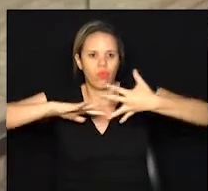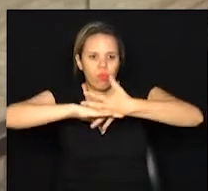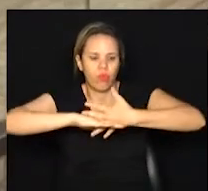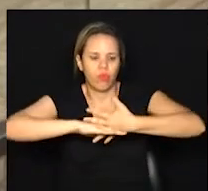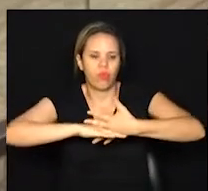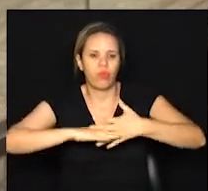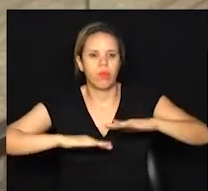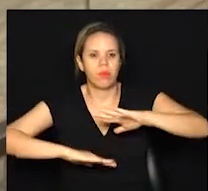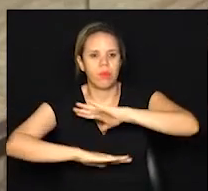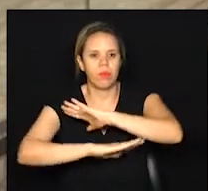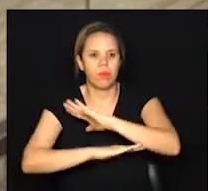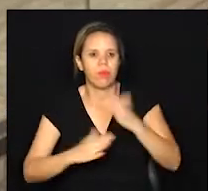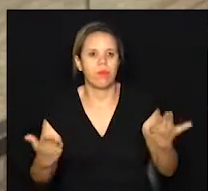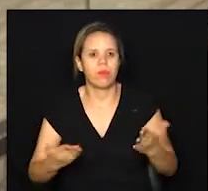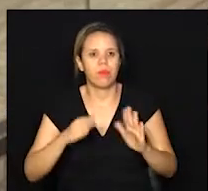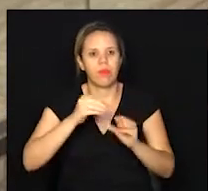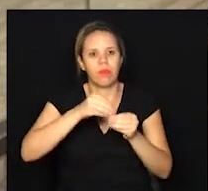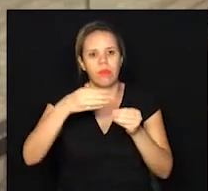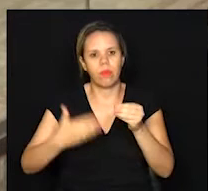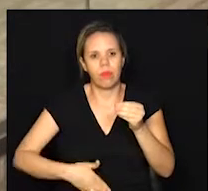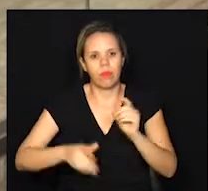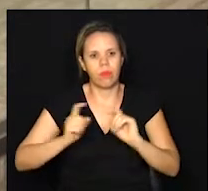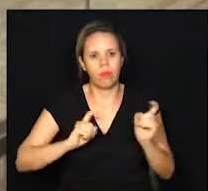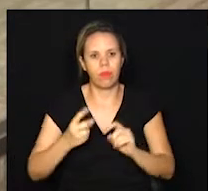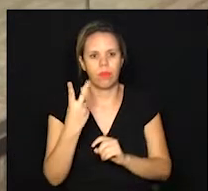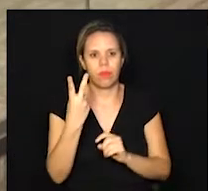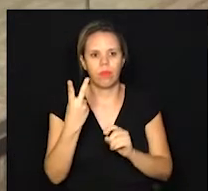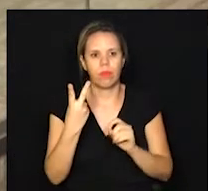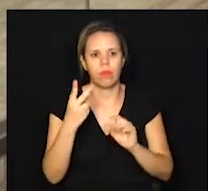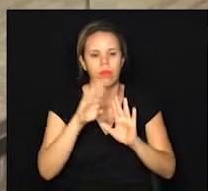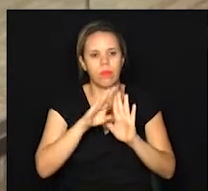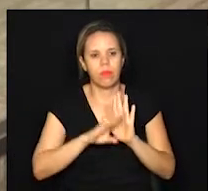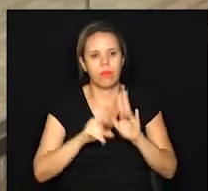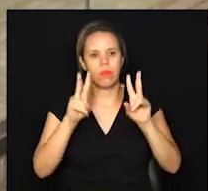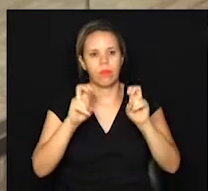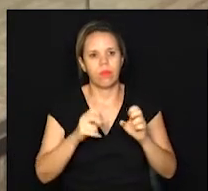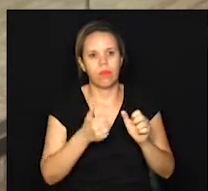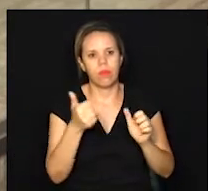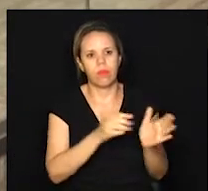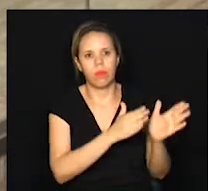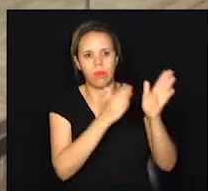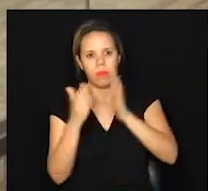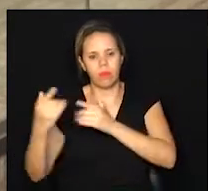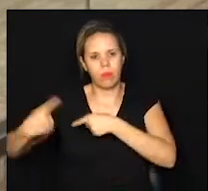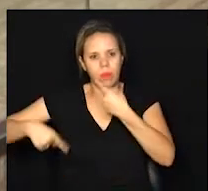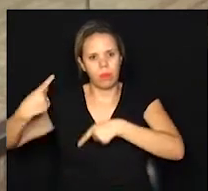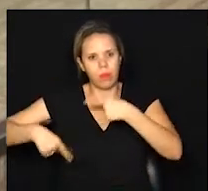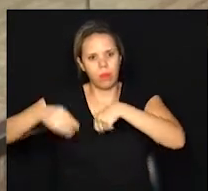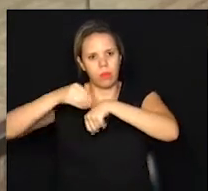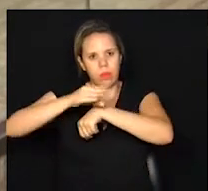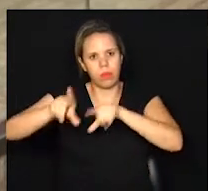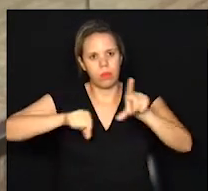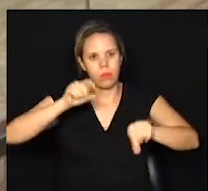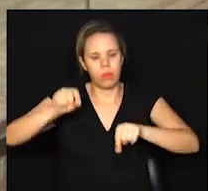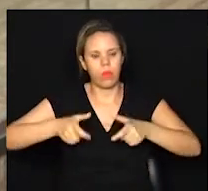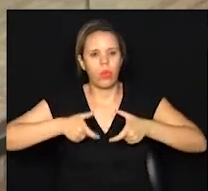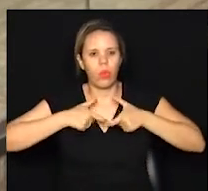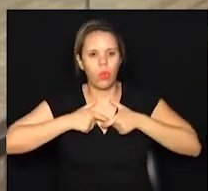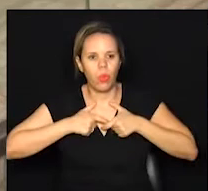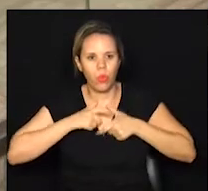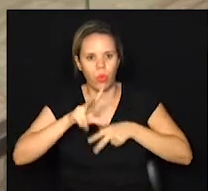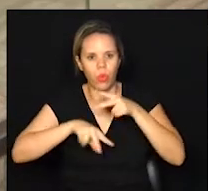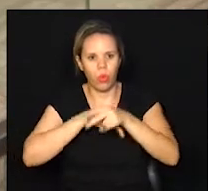Câmara. Hoje na pauta nós temos dois temas. Na primeira parte, uma discussão da indicação da medalha Cônego